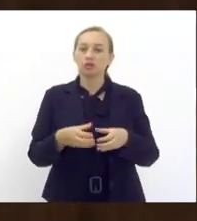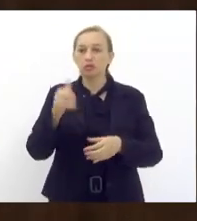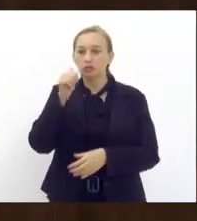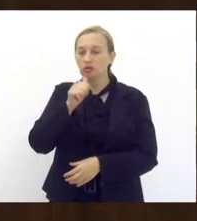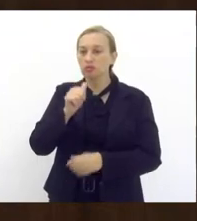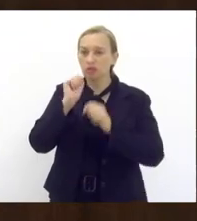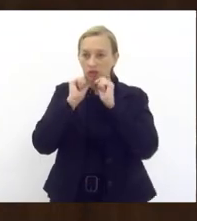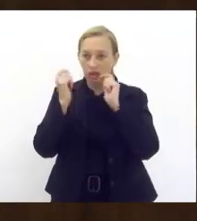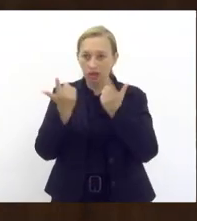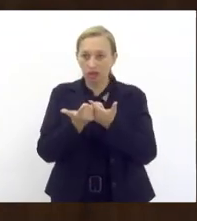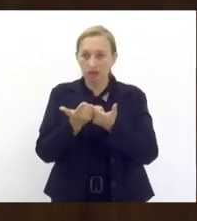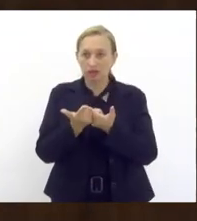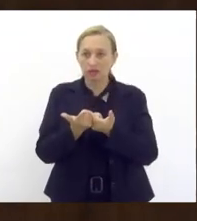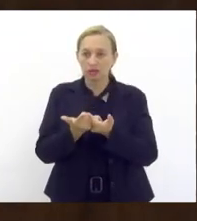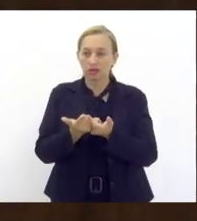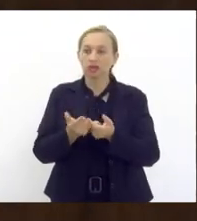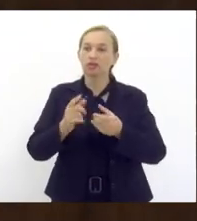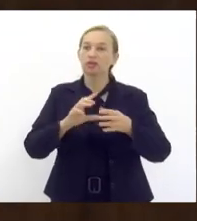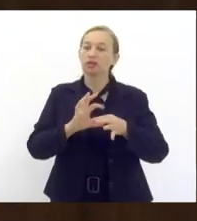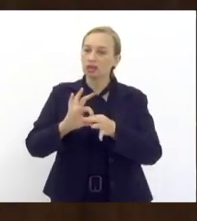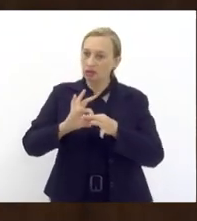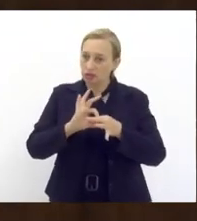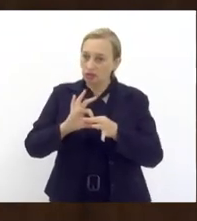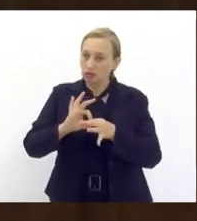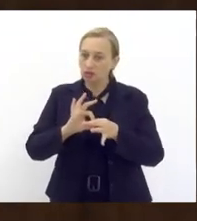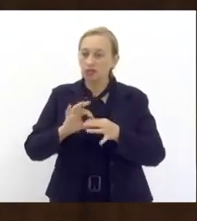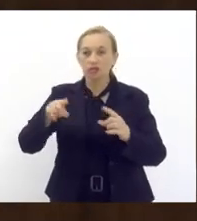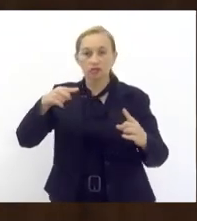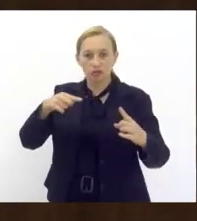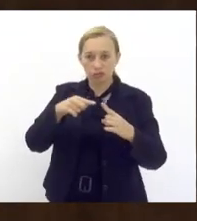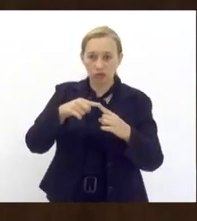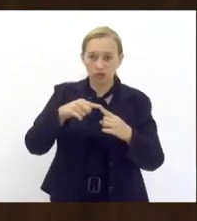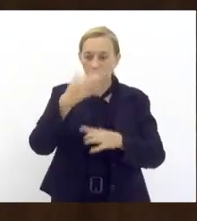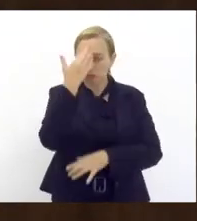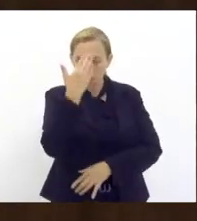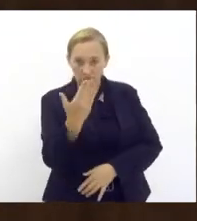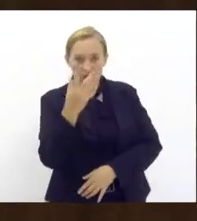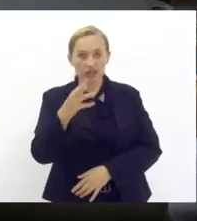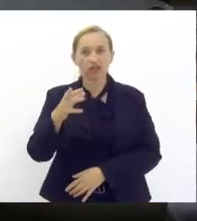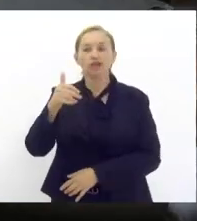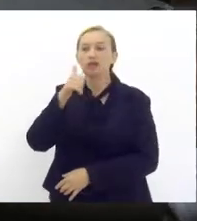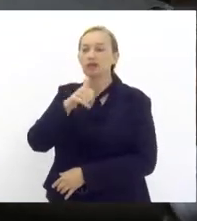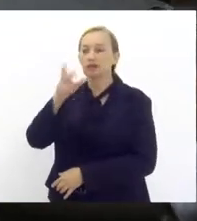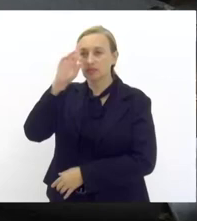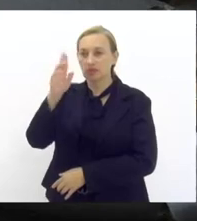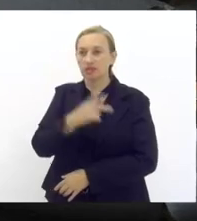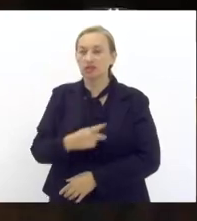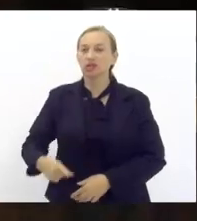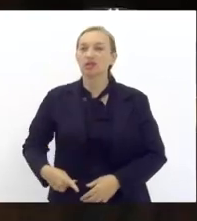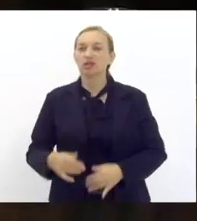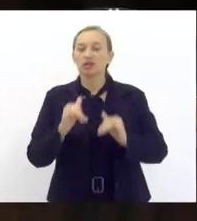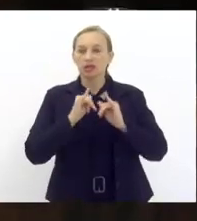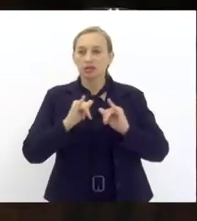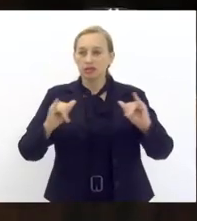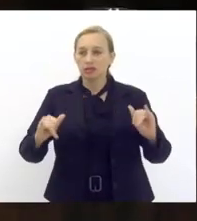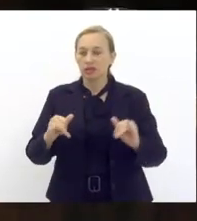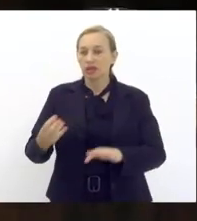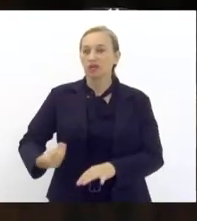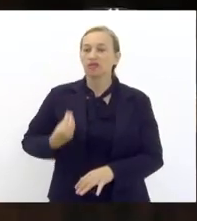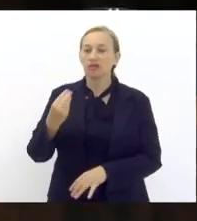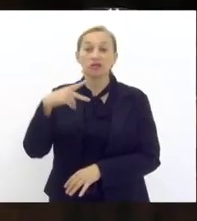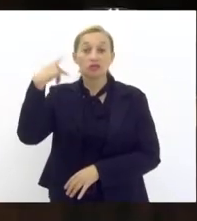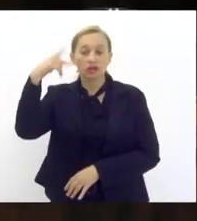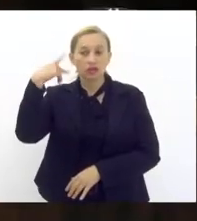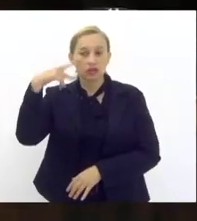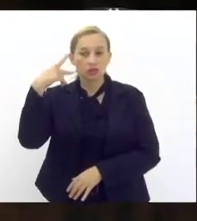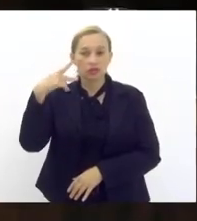da LERJ esteja em unidade nesse objetivo. Muito obrigada, presidenta. Obrigada. Anunciar a presença aqui do